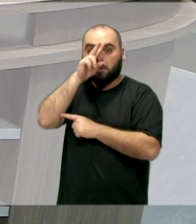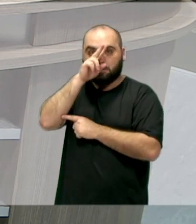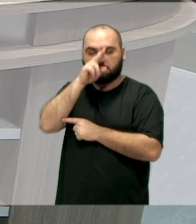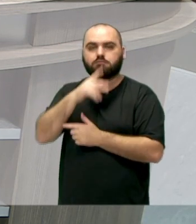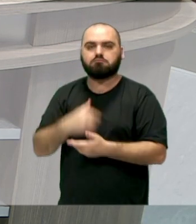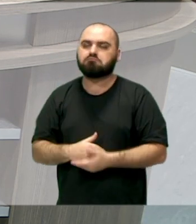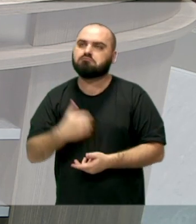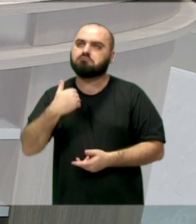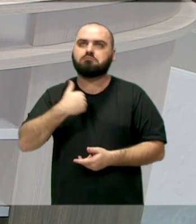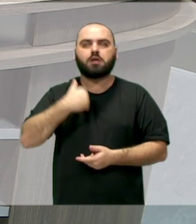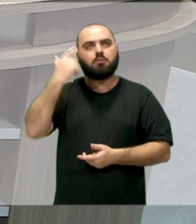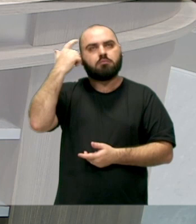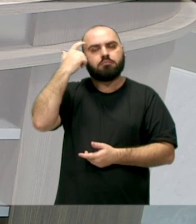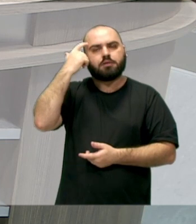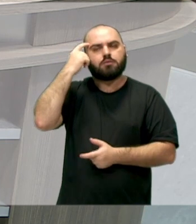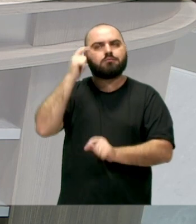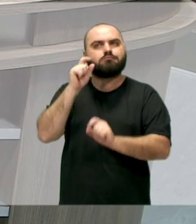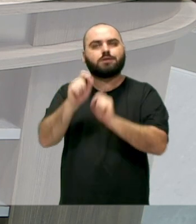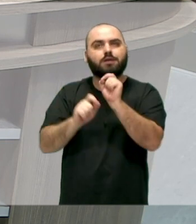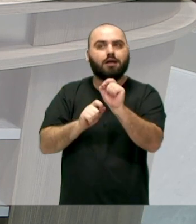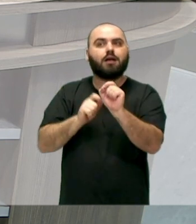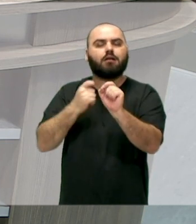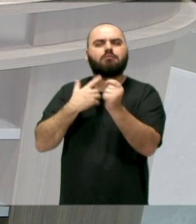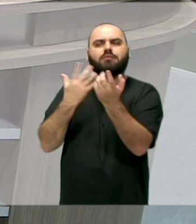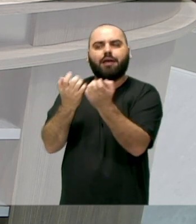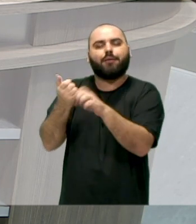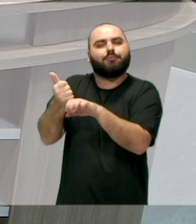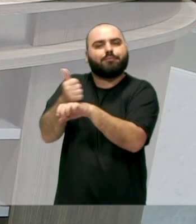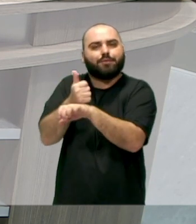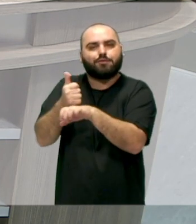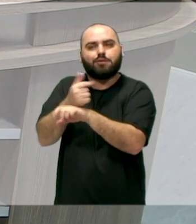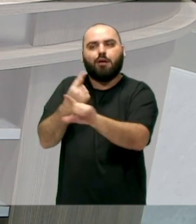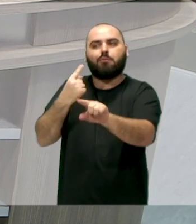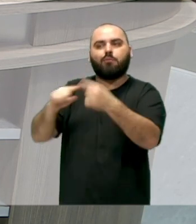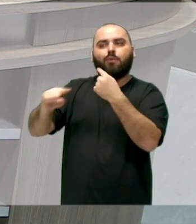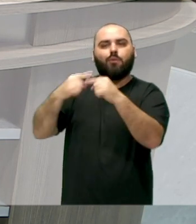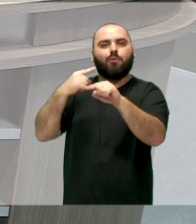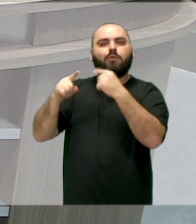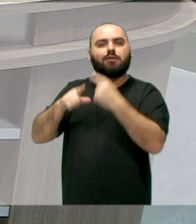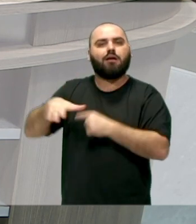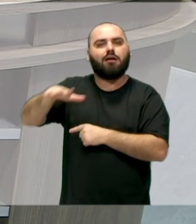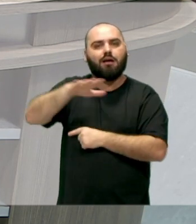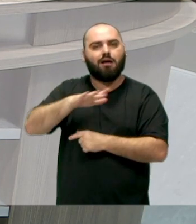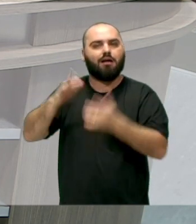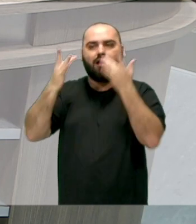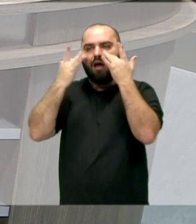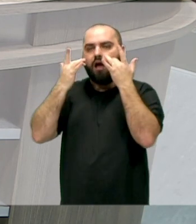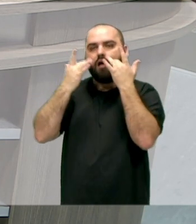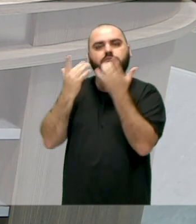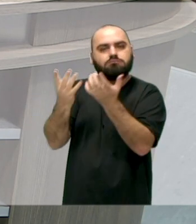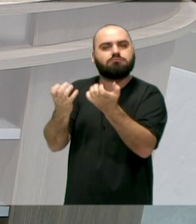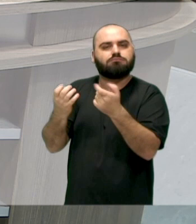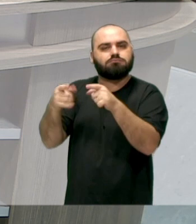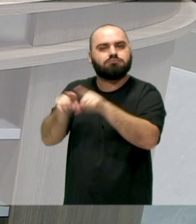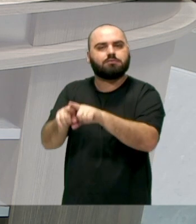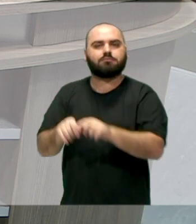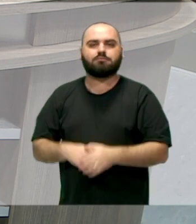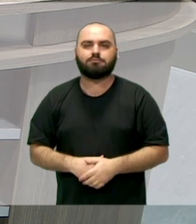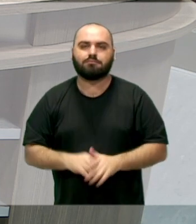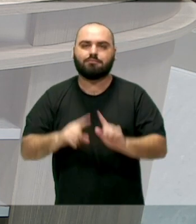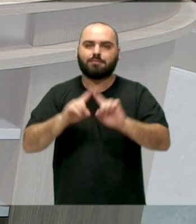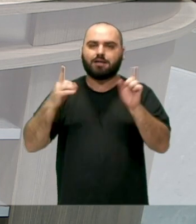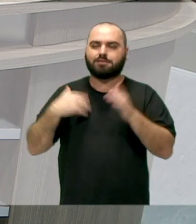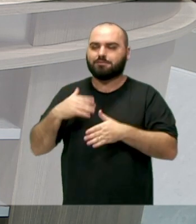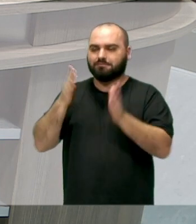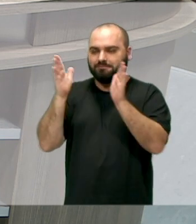passar pela minha cabeça a possibilidade de repente, ser uma profissional da música, de artes, enfim. E no fim eu acabei